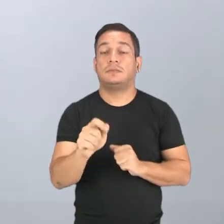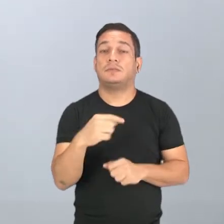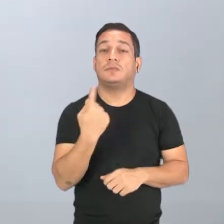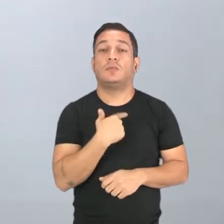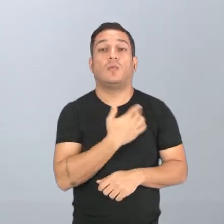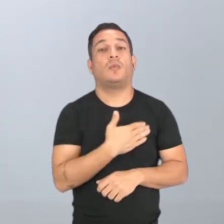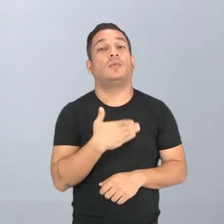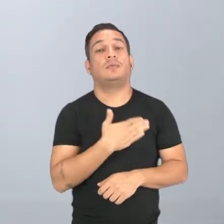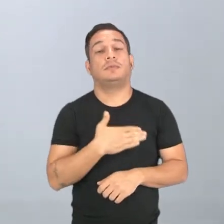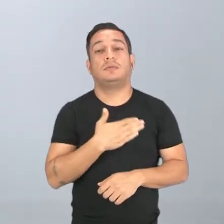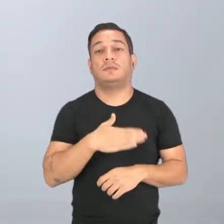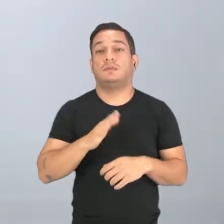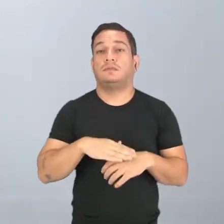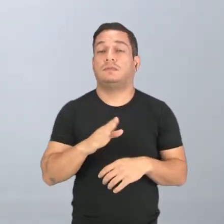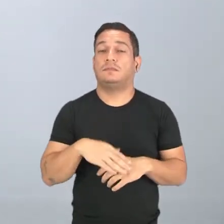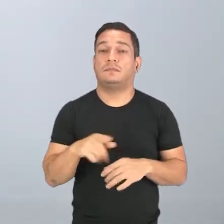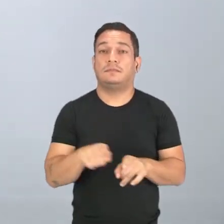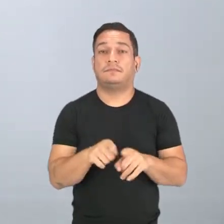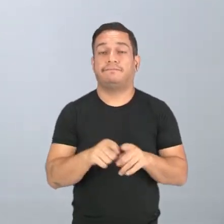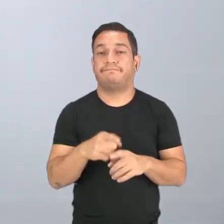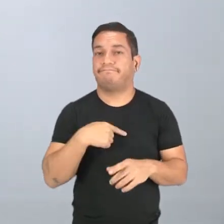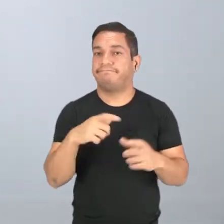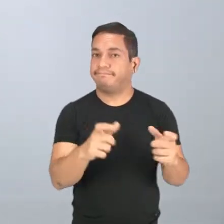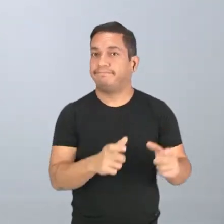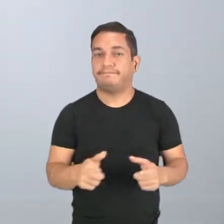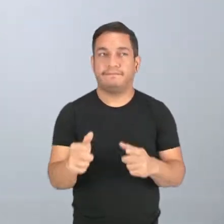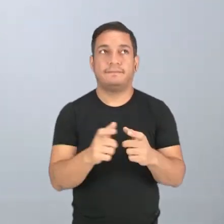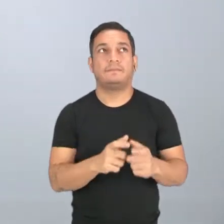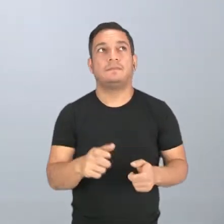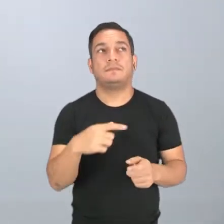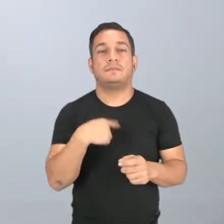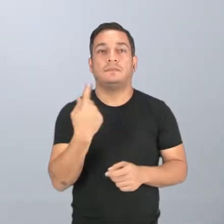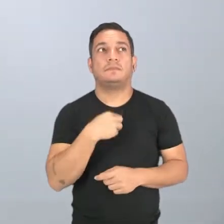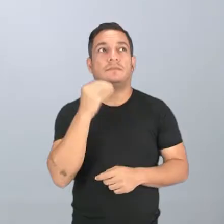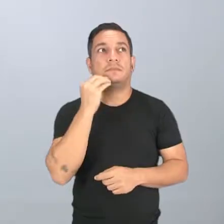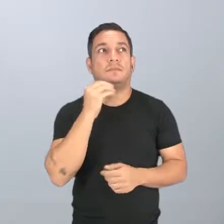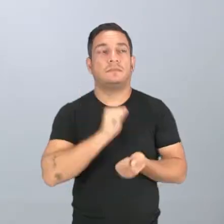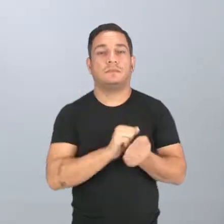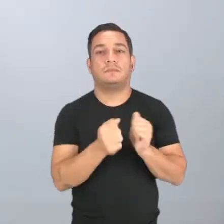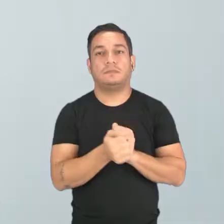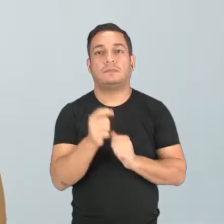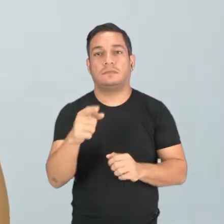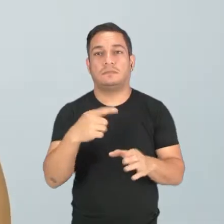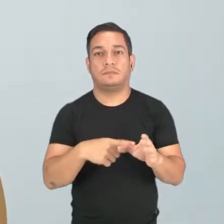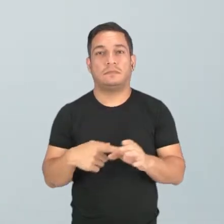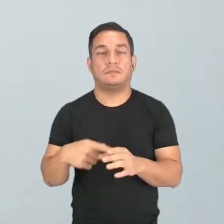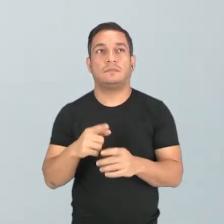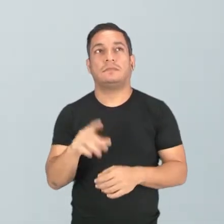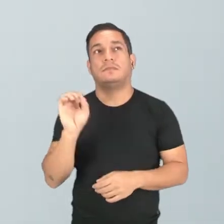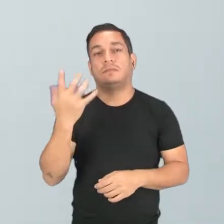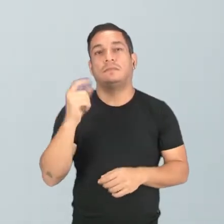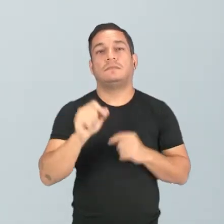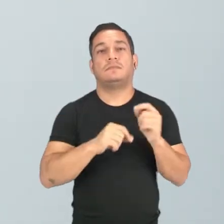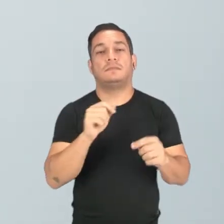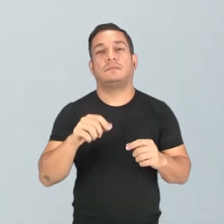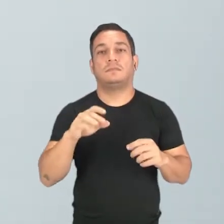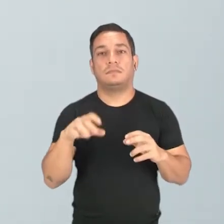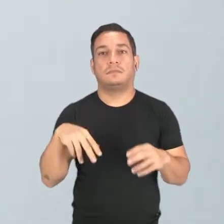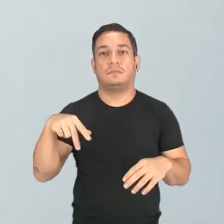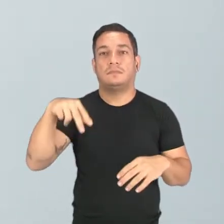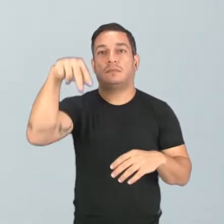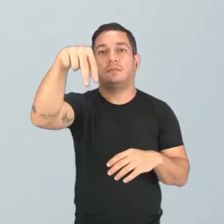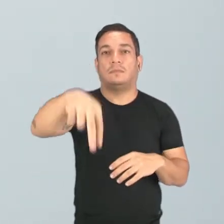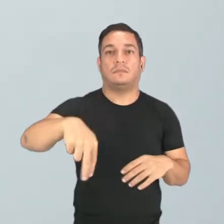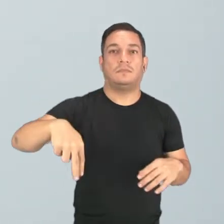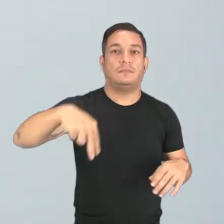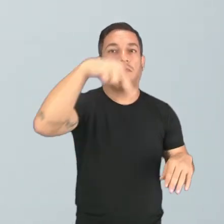gente gosta tanto em algum ambiente, a gente tenta adaptar para o urbano, que foi o que aconteceu sobre as escaladas, né? Como não